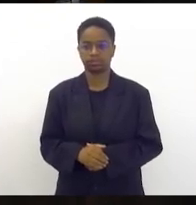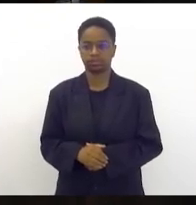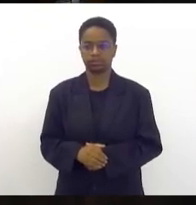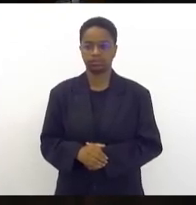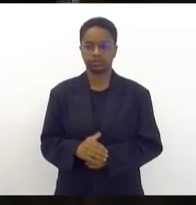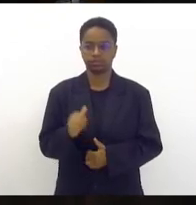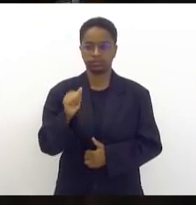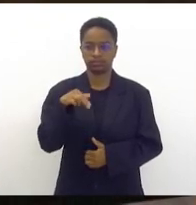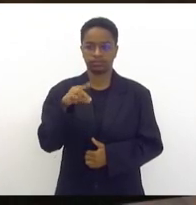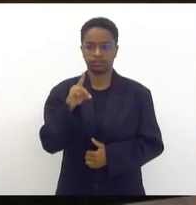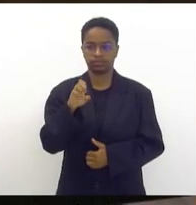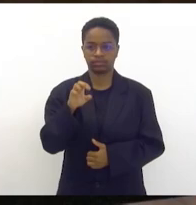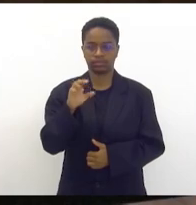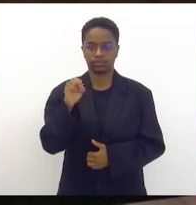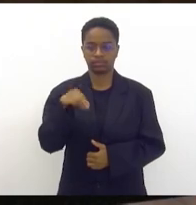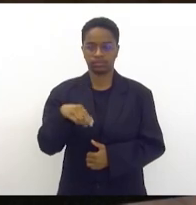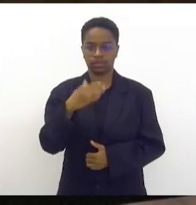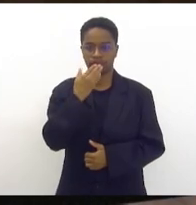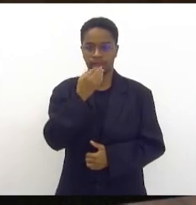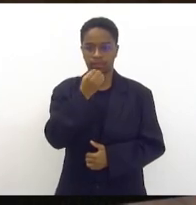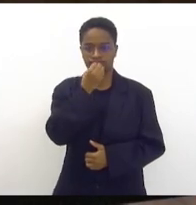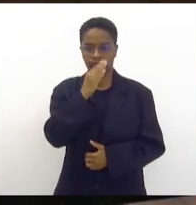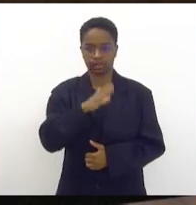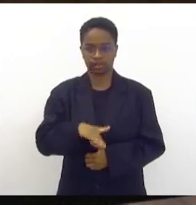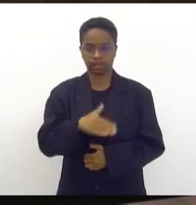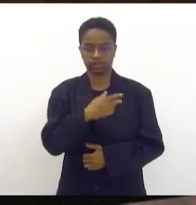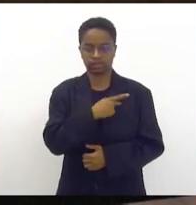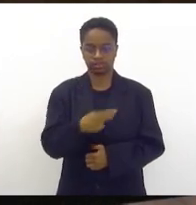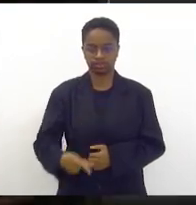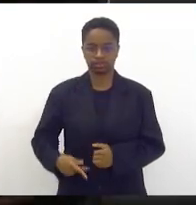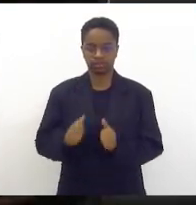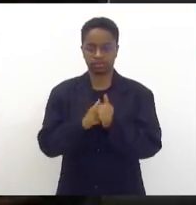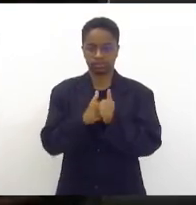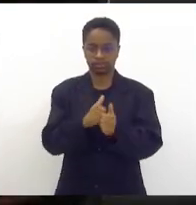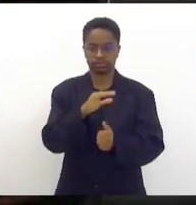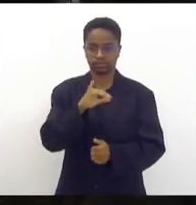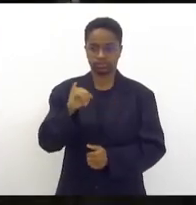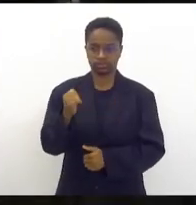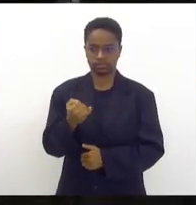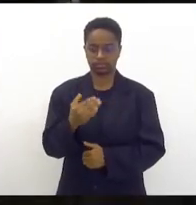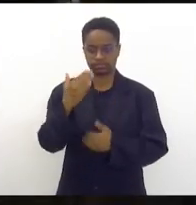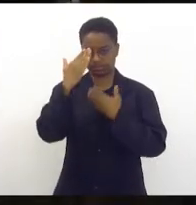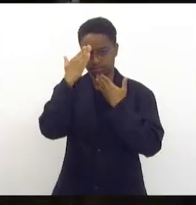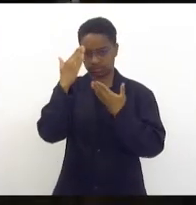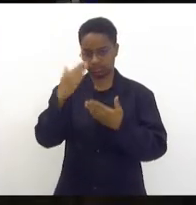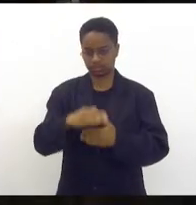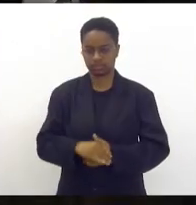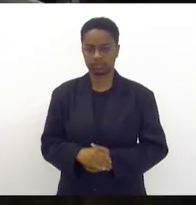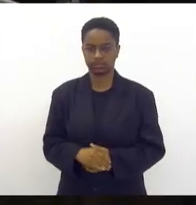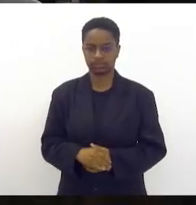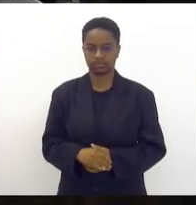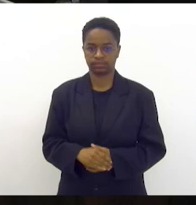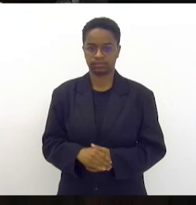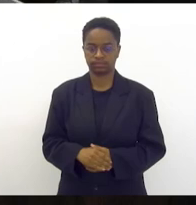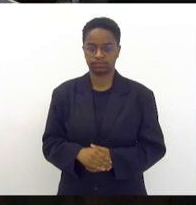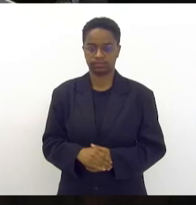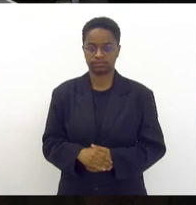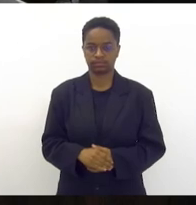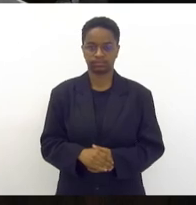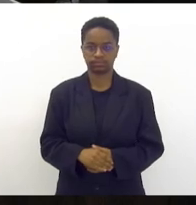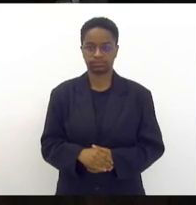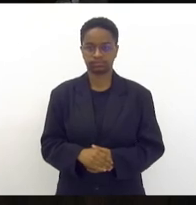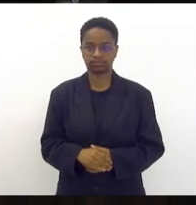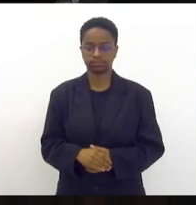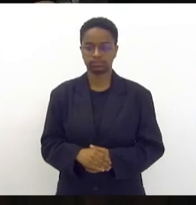Anderson Moraes. Boa tarde, senhor presidente. É, acompanho o parecer da CCJ. Obrigado, nosso nome, deputado Anderson